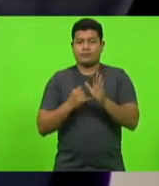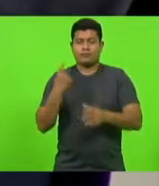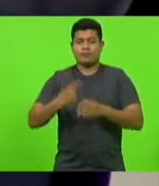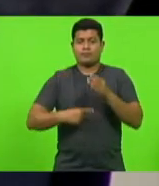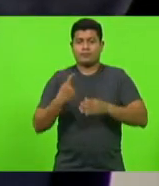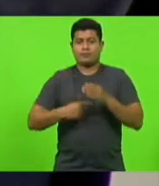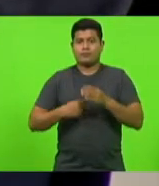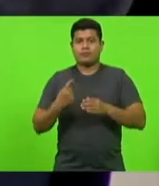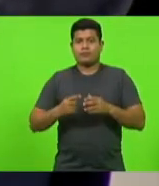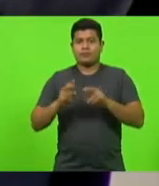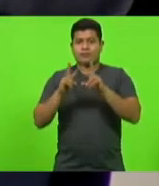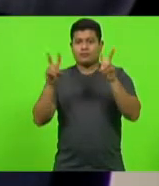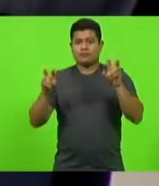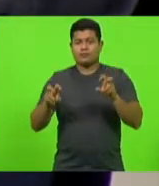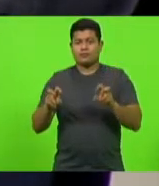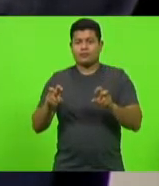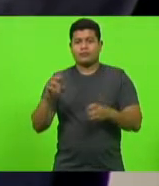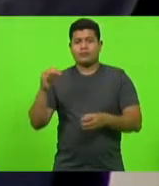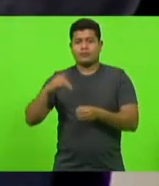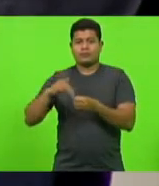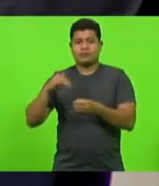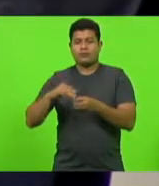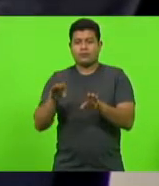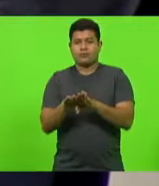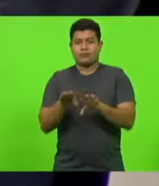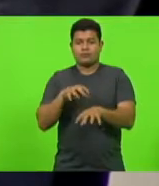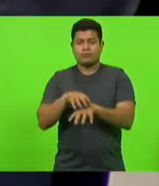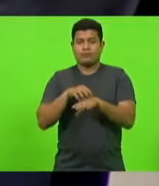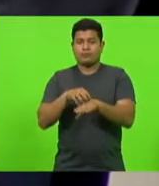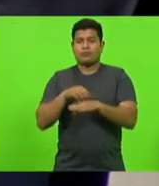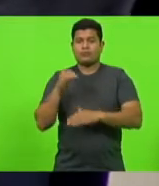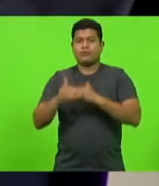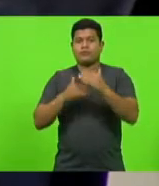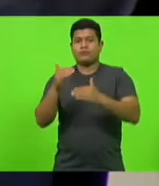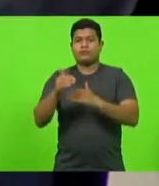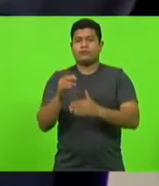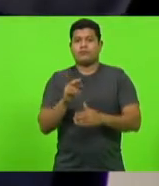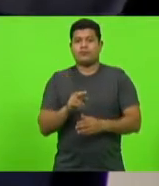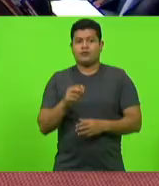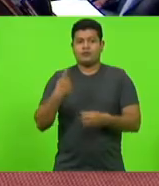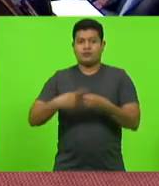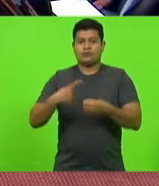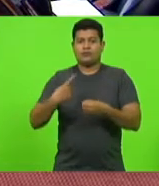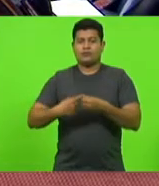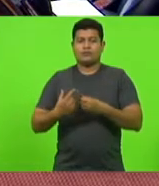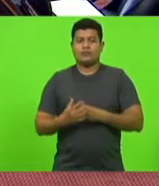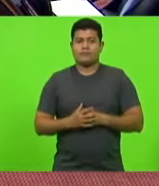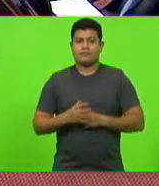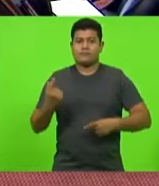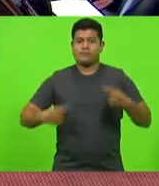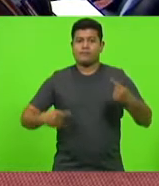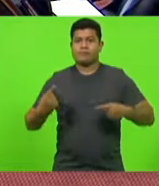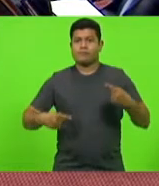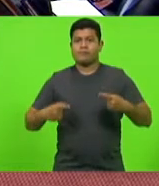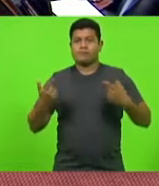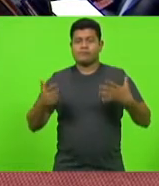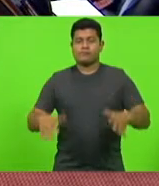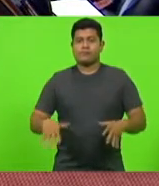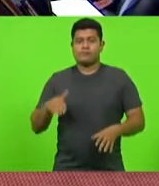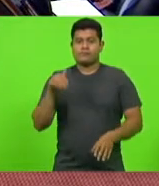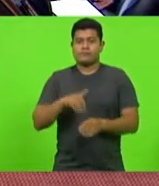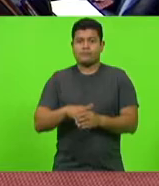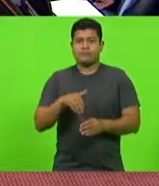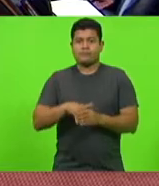Assuntos Municipais e Comissão de Transportes e Desenvolvimento Urbano. Em discussão. Não havendo quem queira